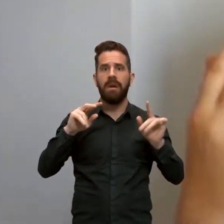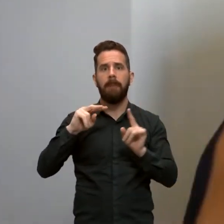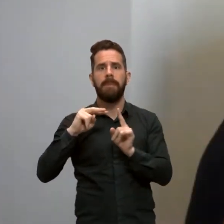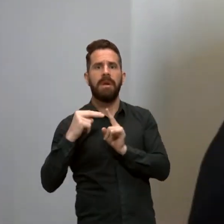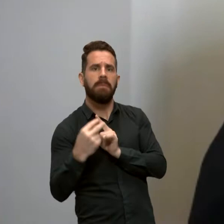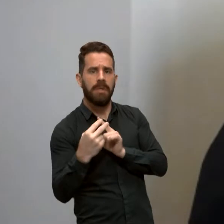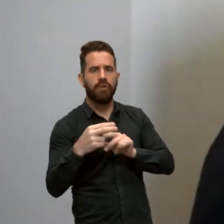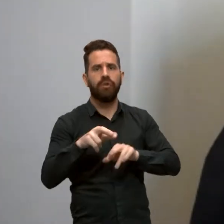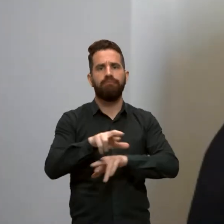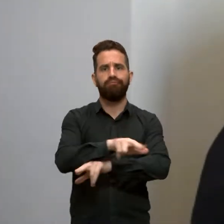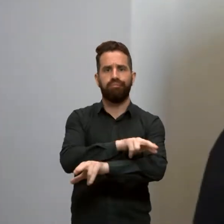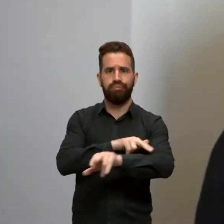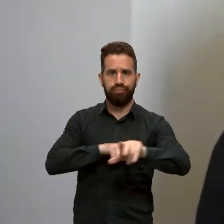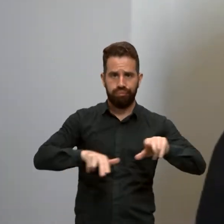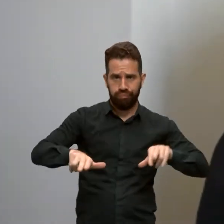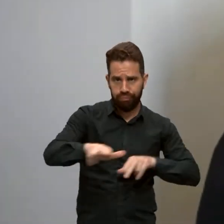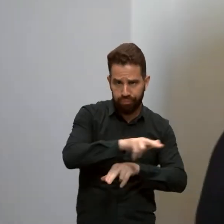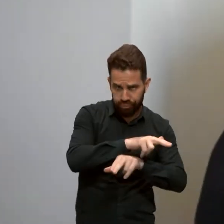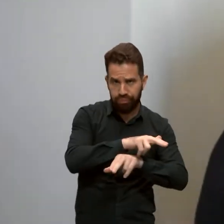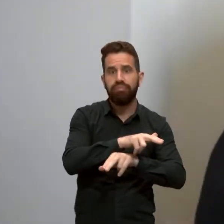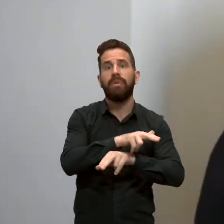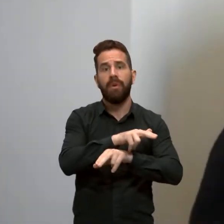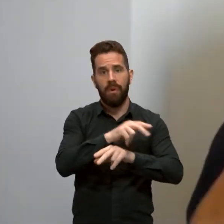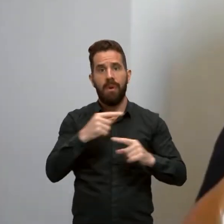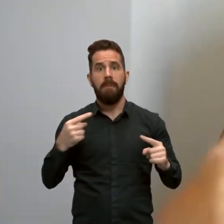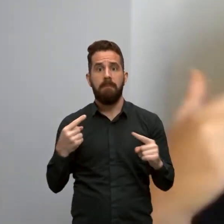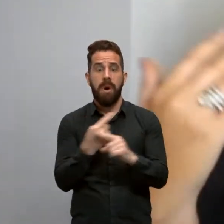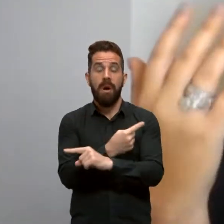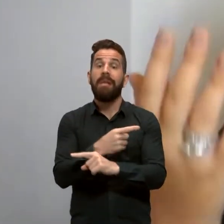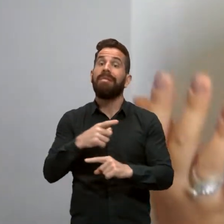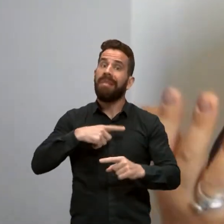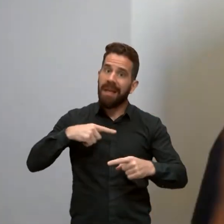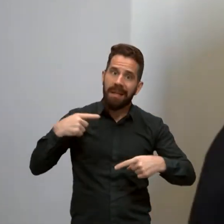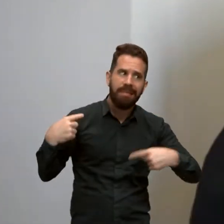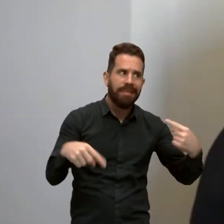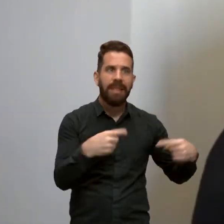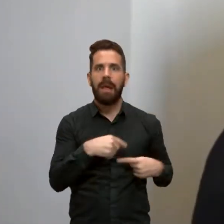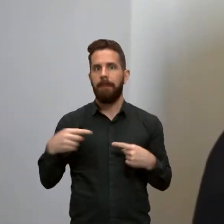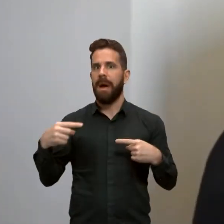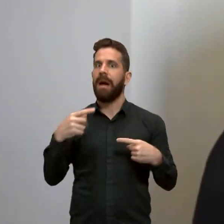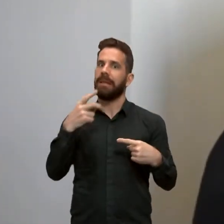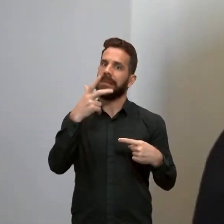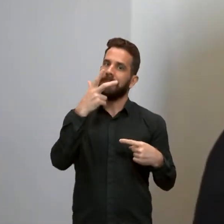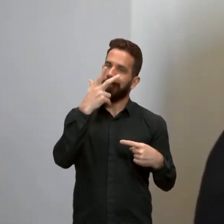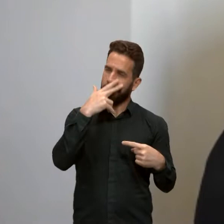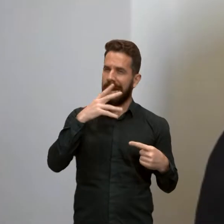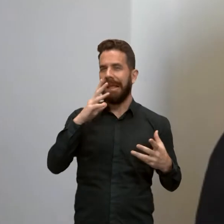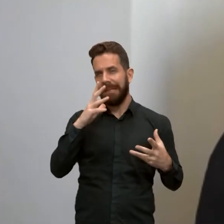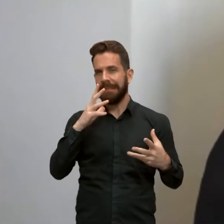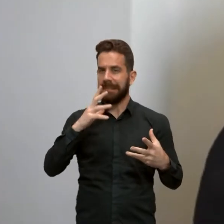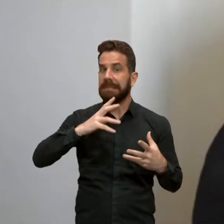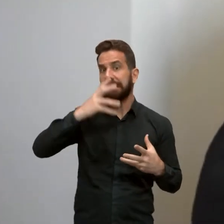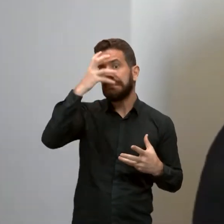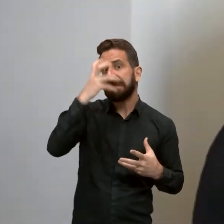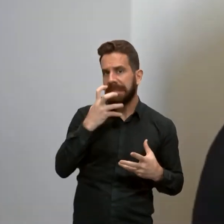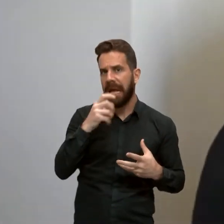são antagônicas, culminando em um debate acalorado sobre essas